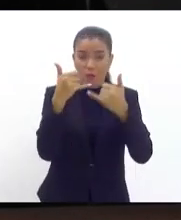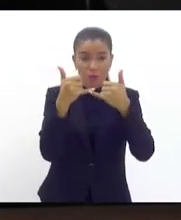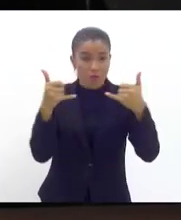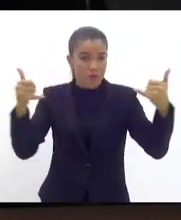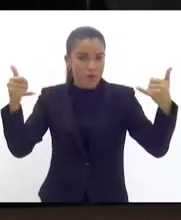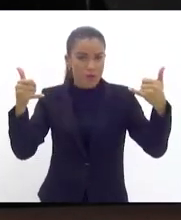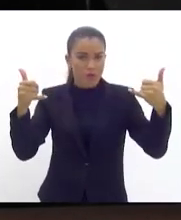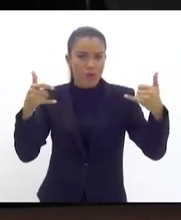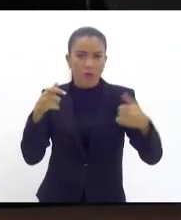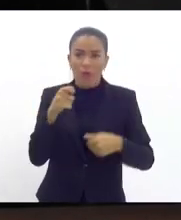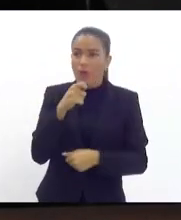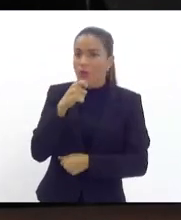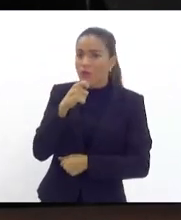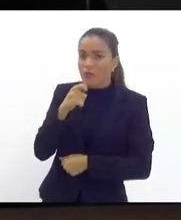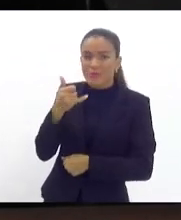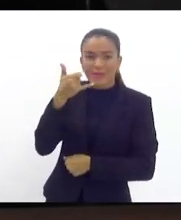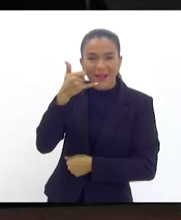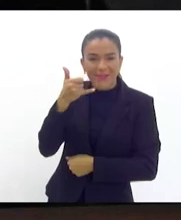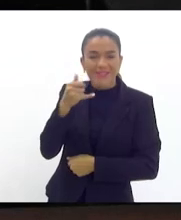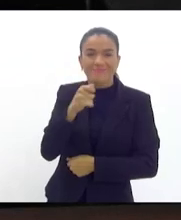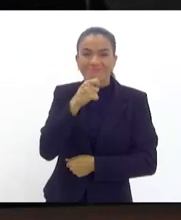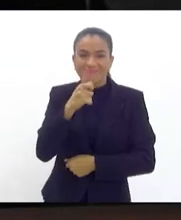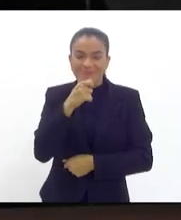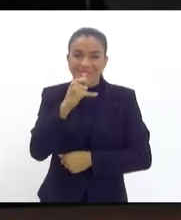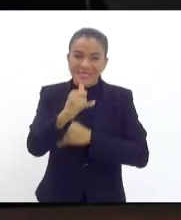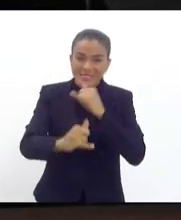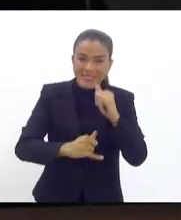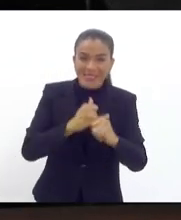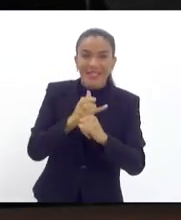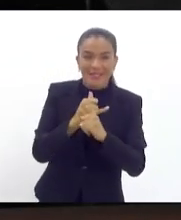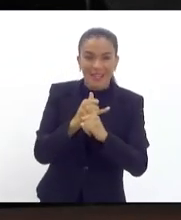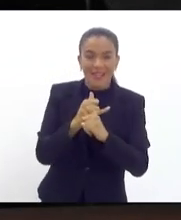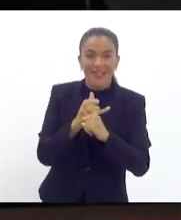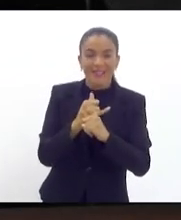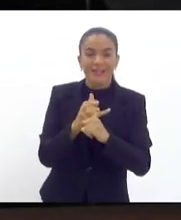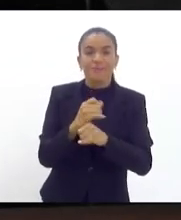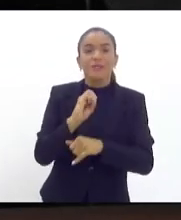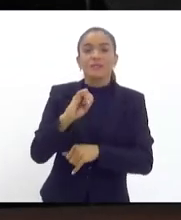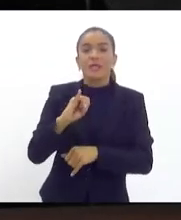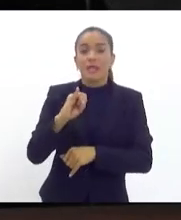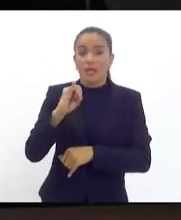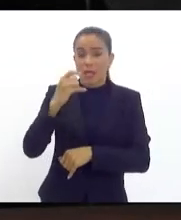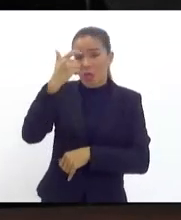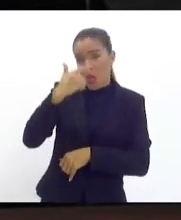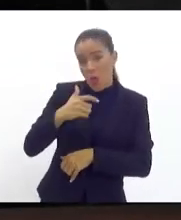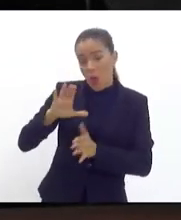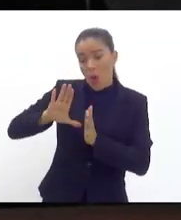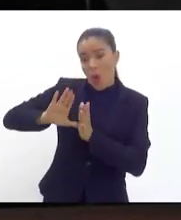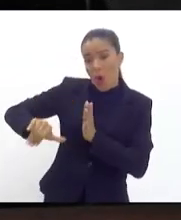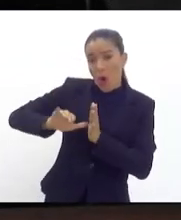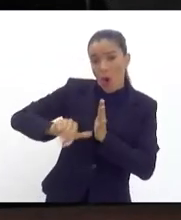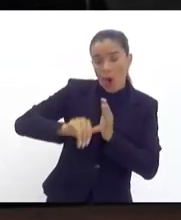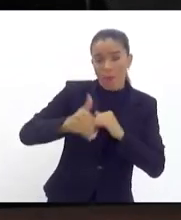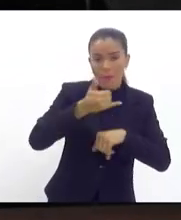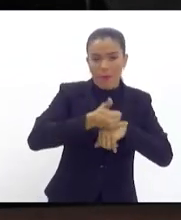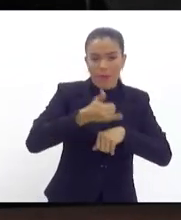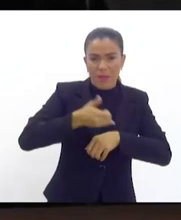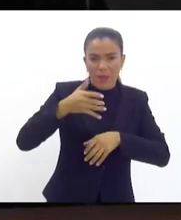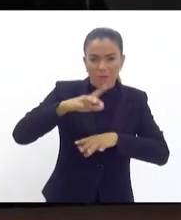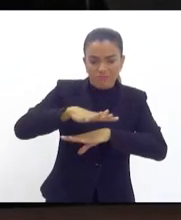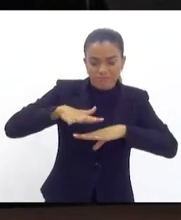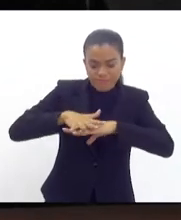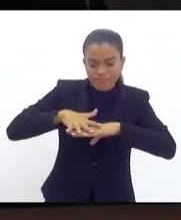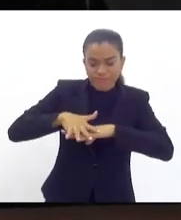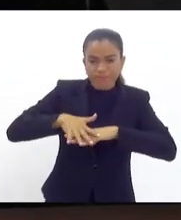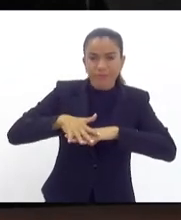eu fico sem telefone eu fico sem internet né quando eu eu robo ou eu furto bueiro eu acabo